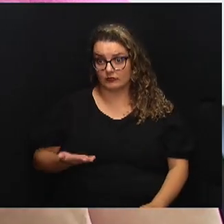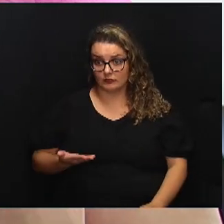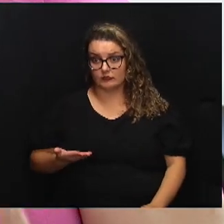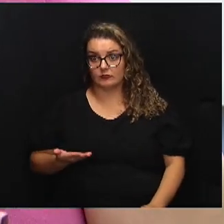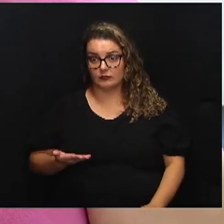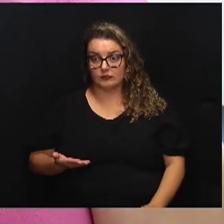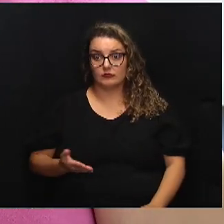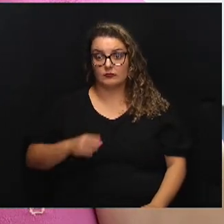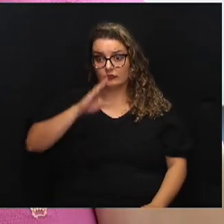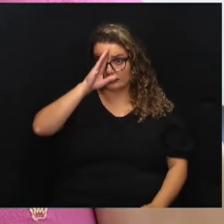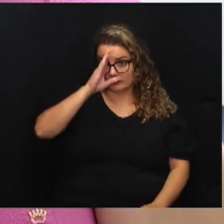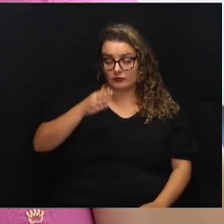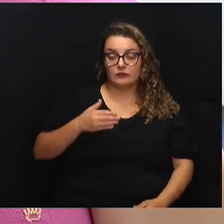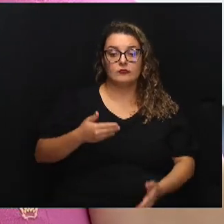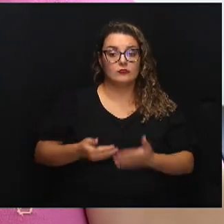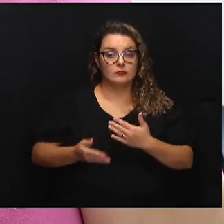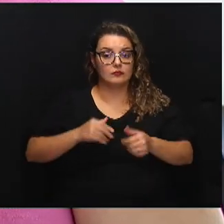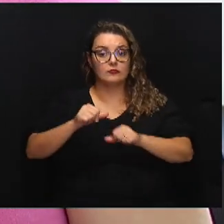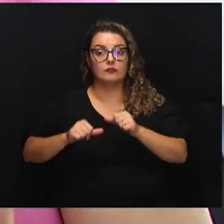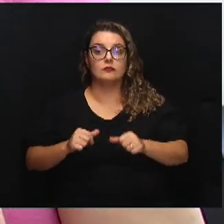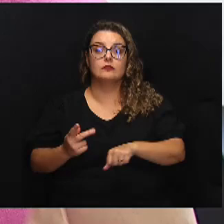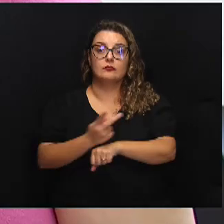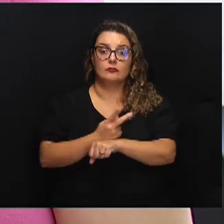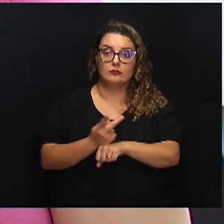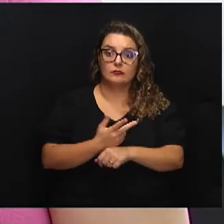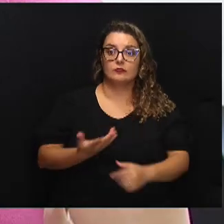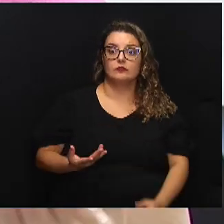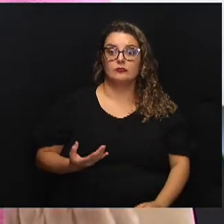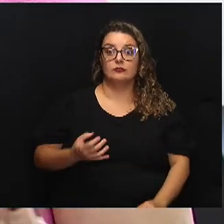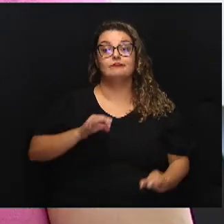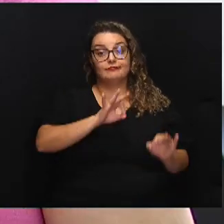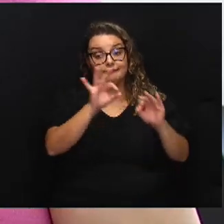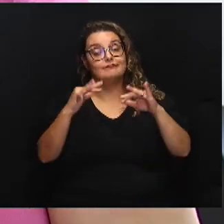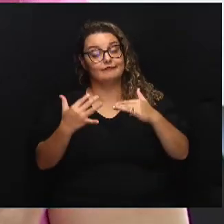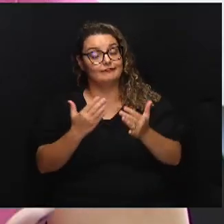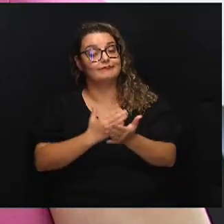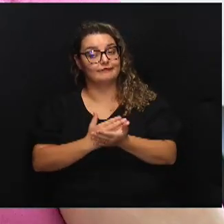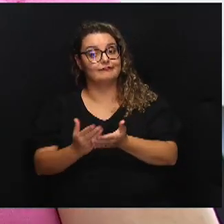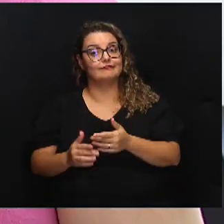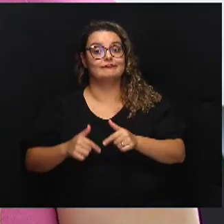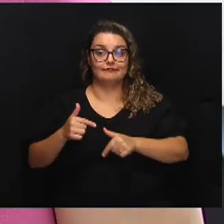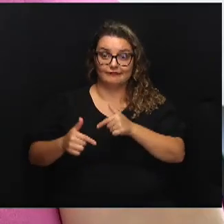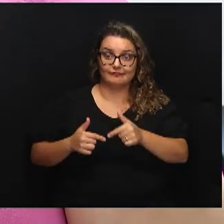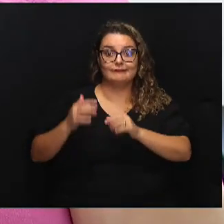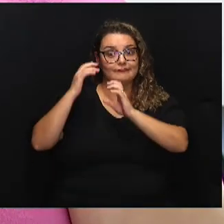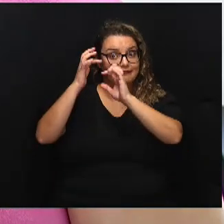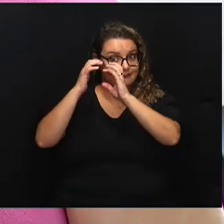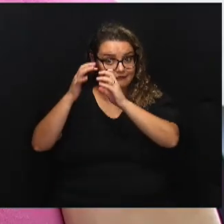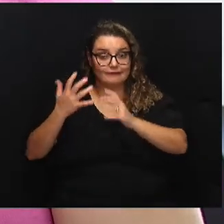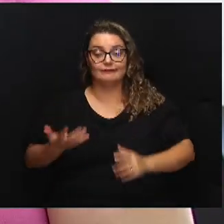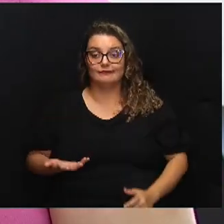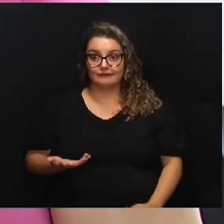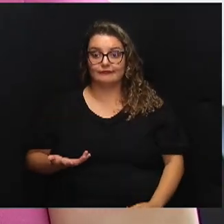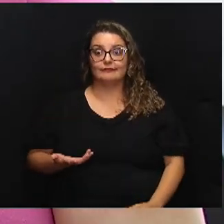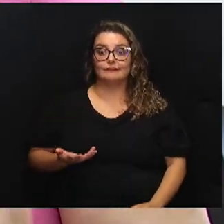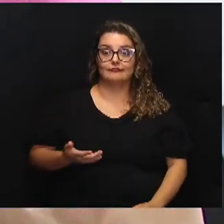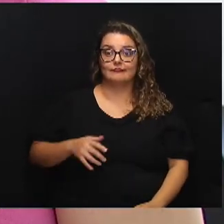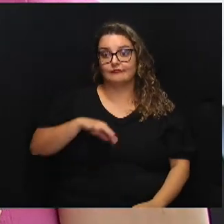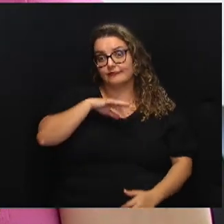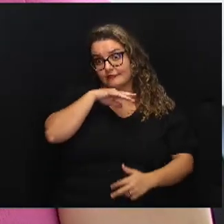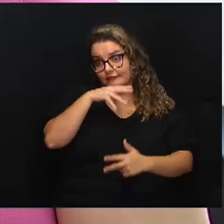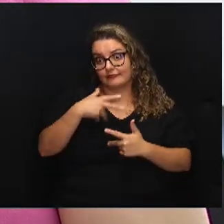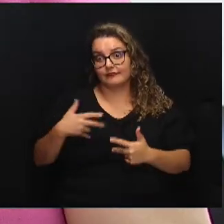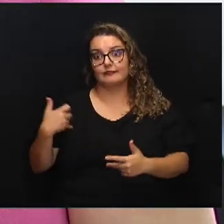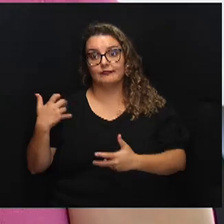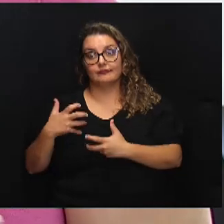é qualquer alteração procurar. E se quem estiver assistindo já começa a trabalhar esse cérebro, se o animalzinho já está com 7 anos, já